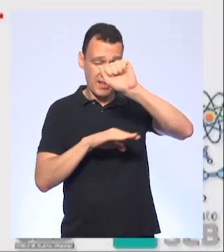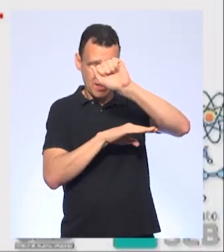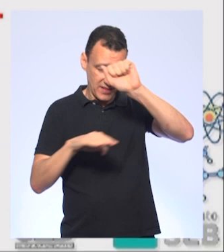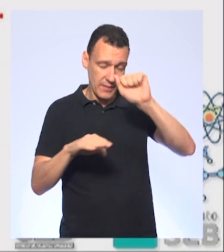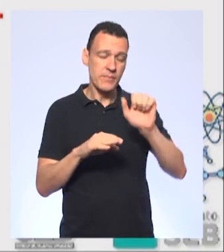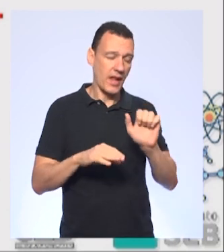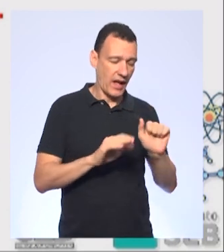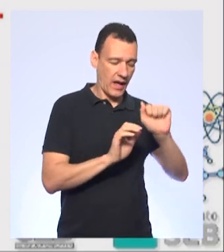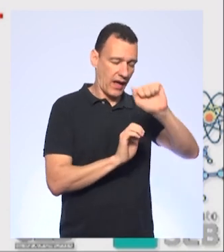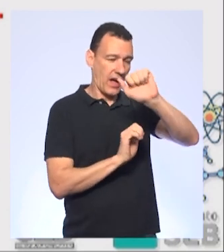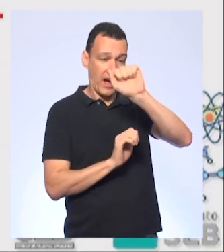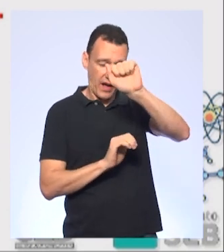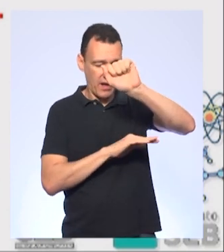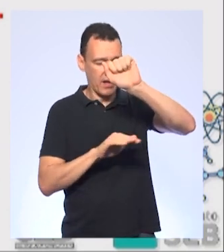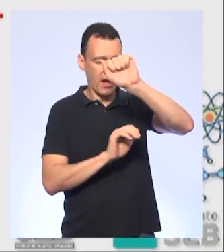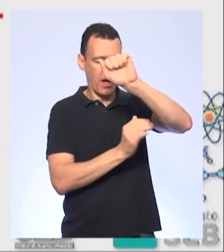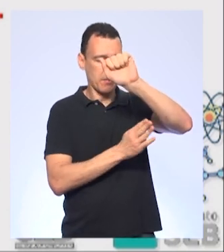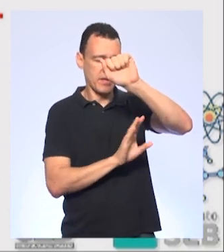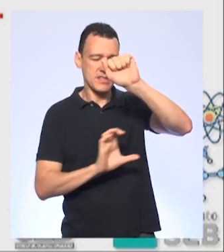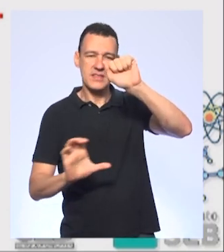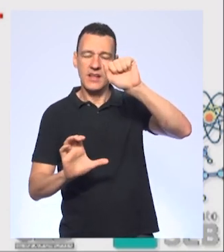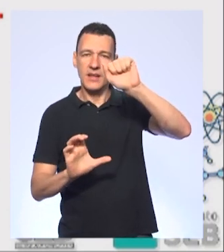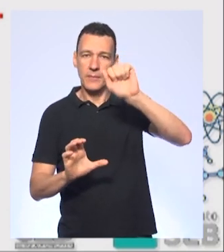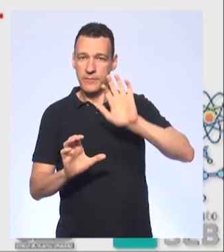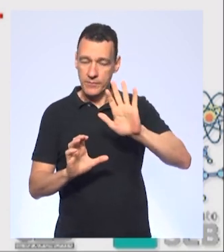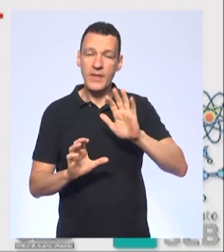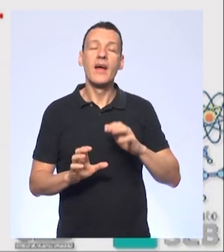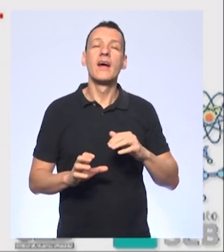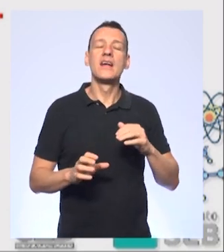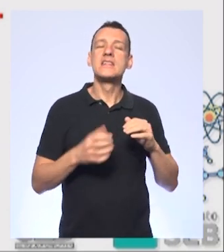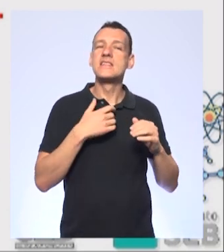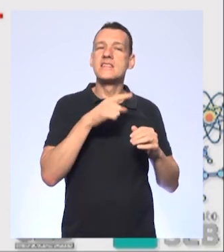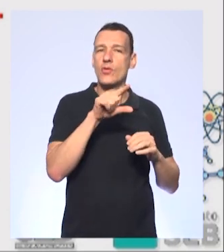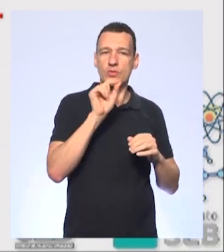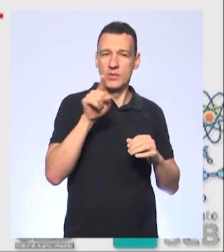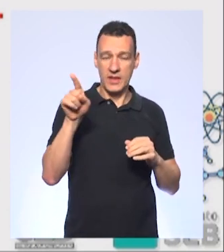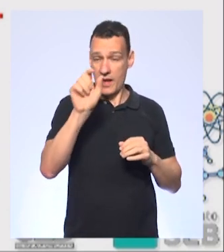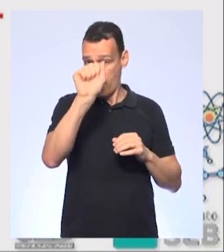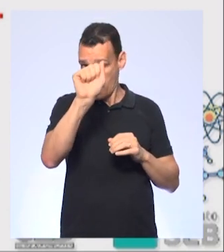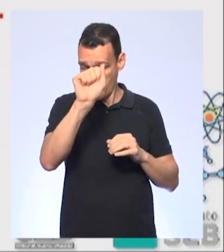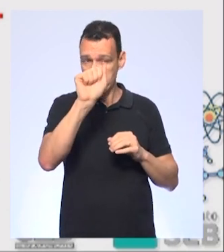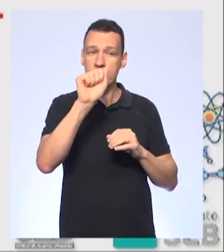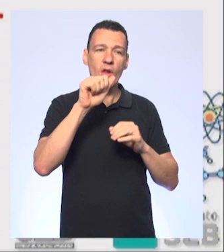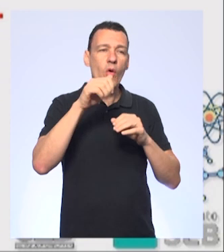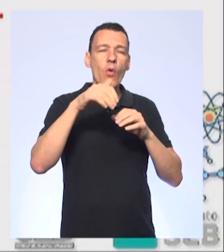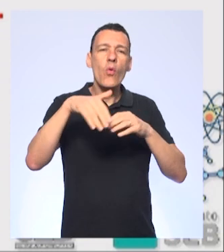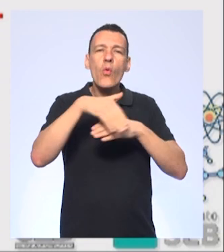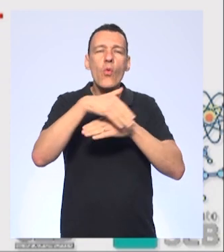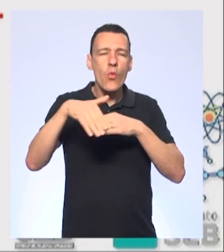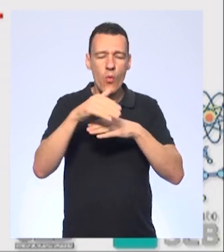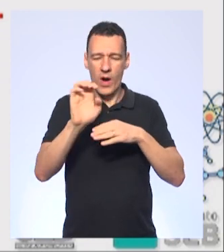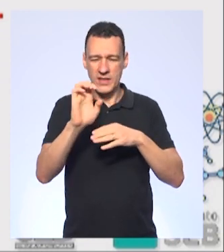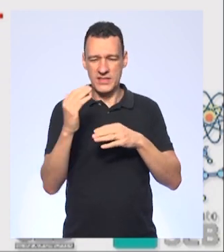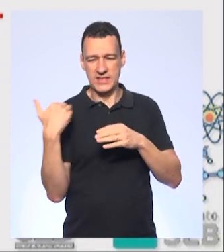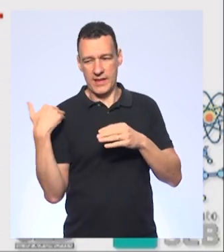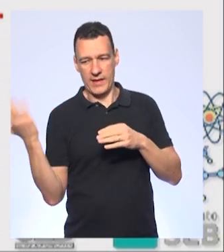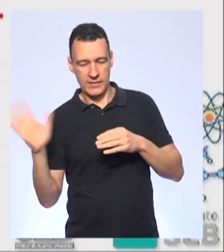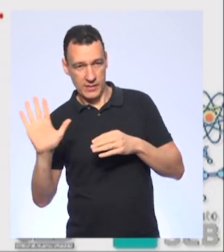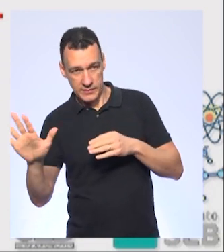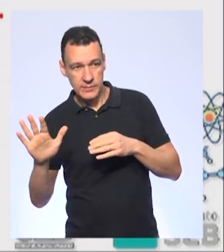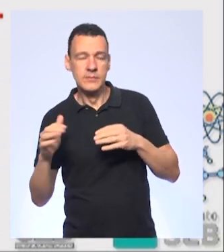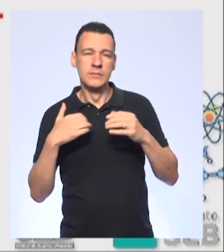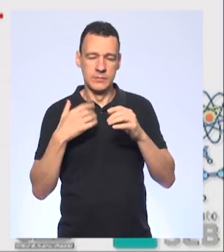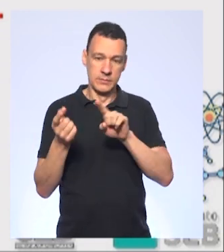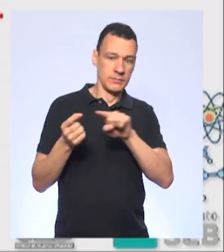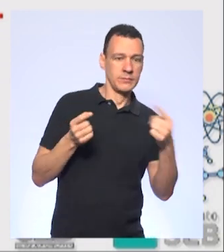todo. Assim como, me ajuda. Se eu peguei o segmentinho A na rua da esquerda, eu pegaria o correspondente dele na direita,